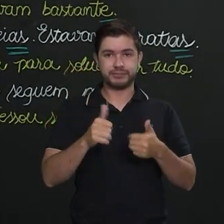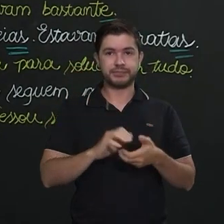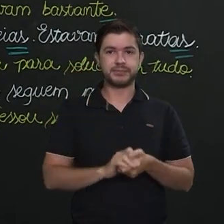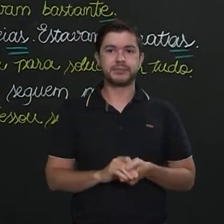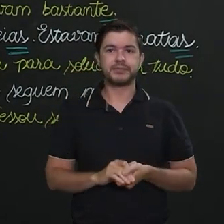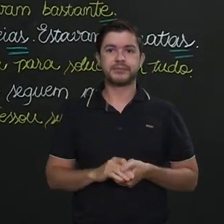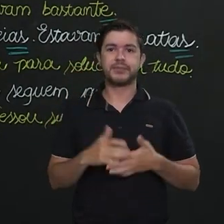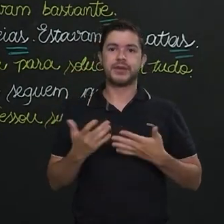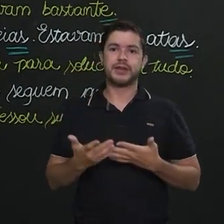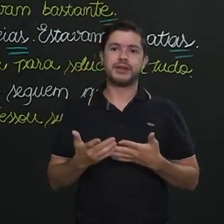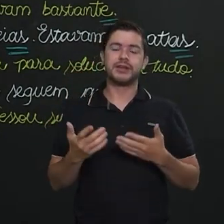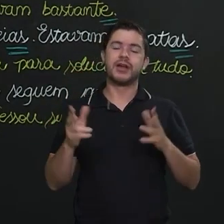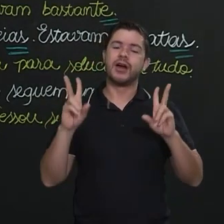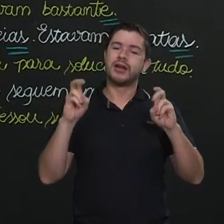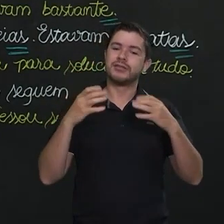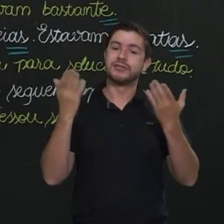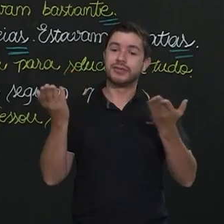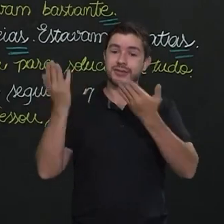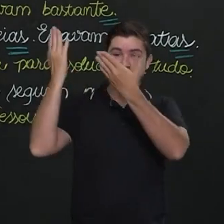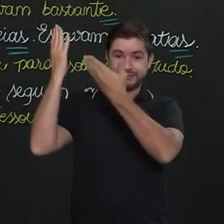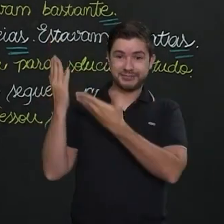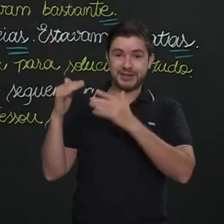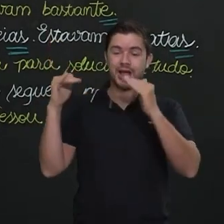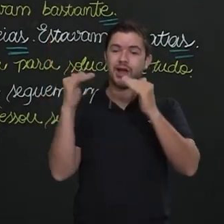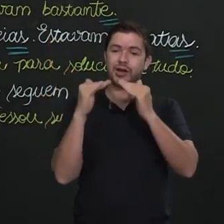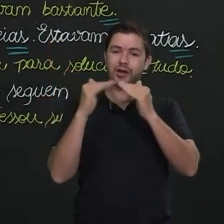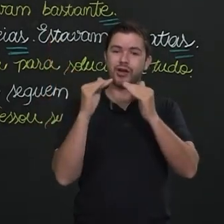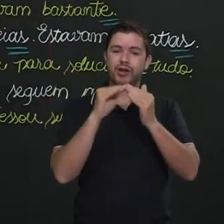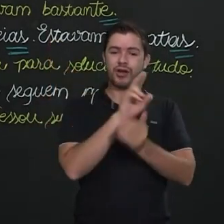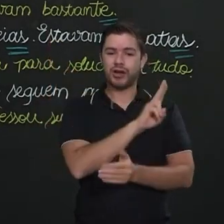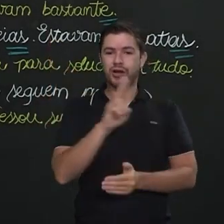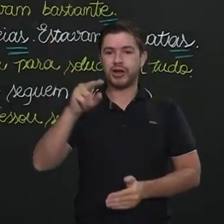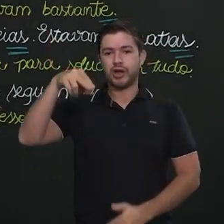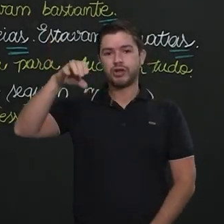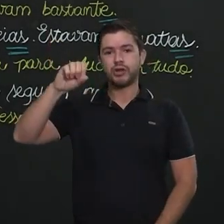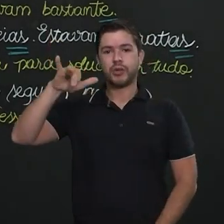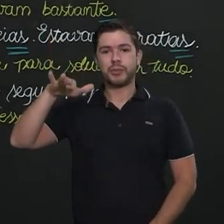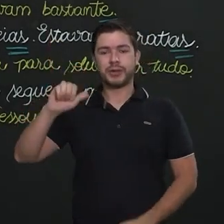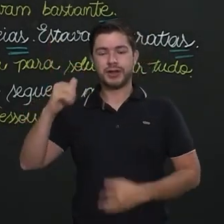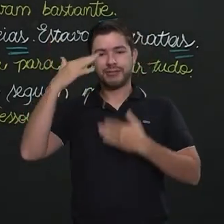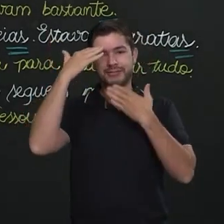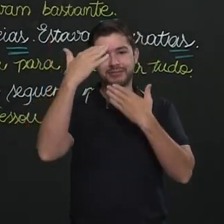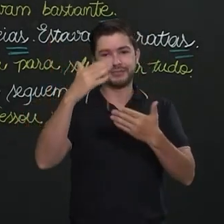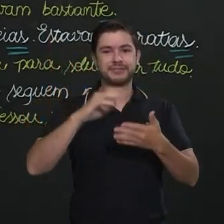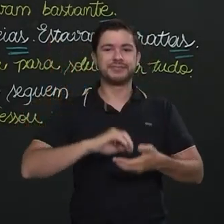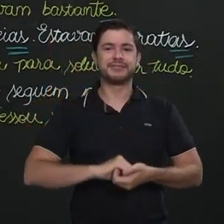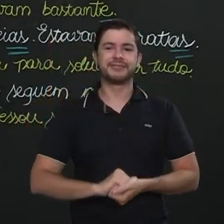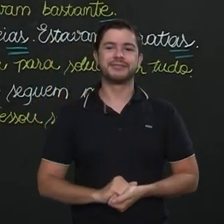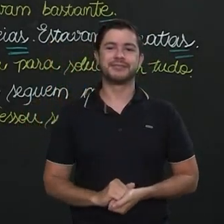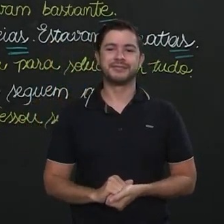língua portuguesa, ok? Então o assunto da aula de hoje foi concordância nominal. Muito obrigado.